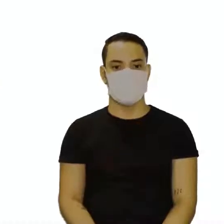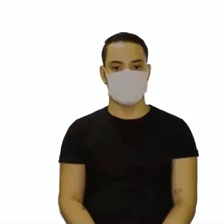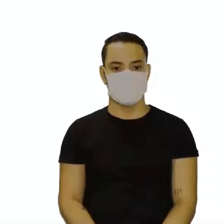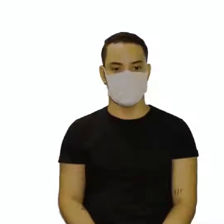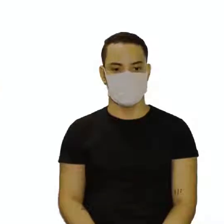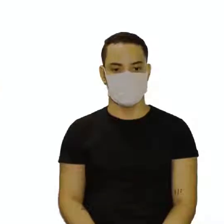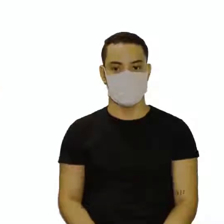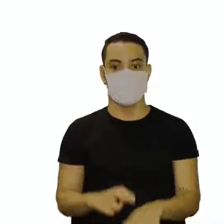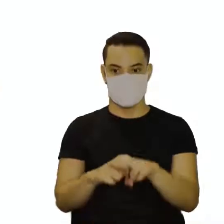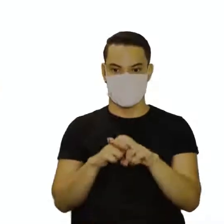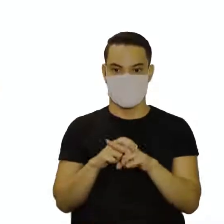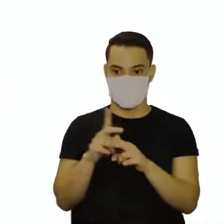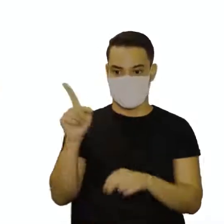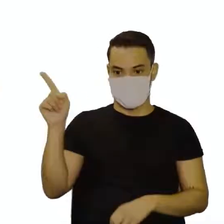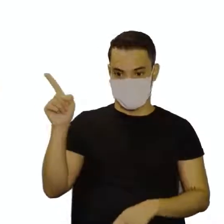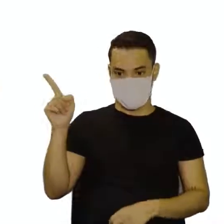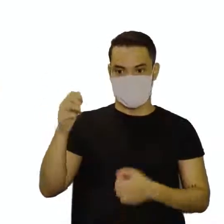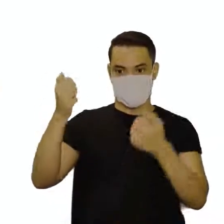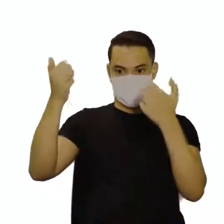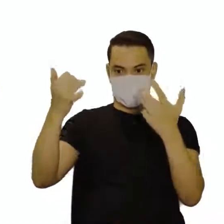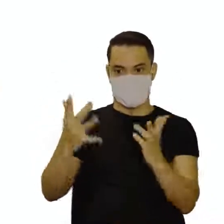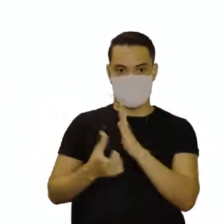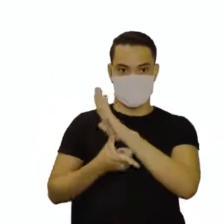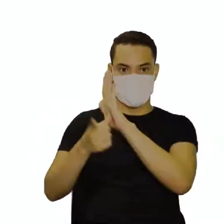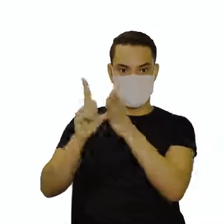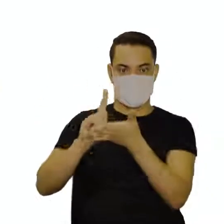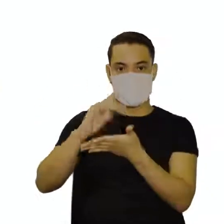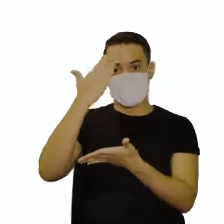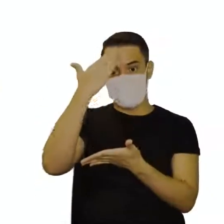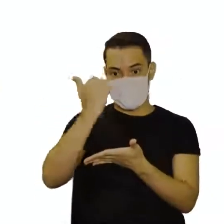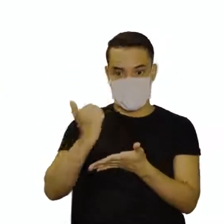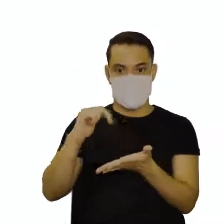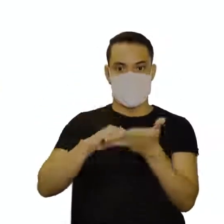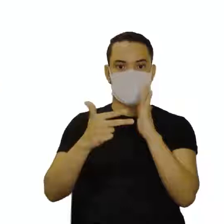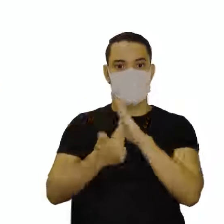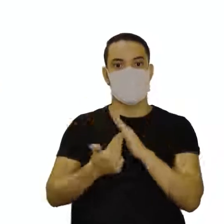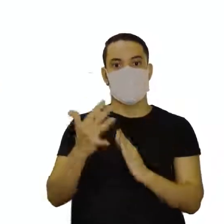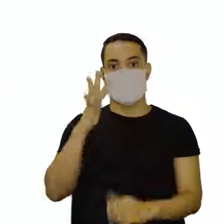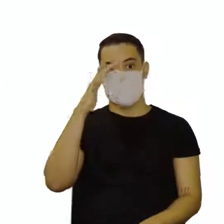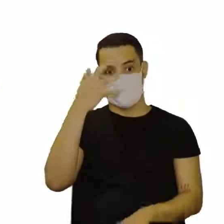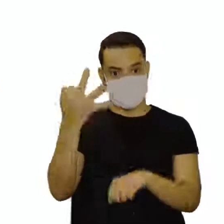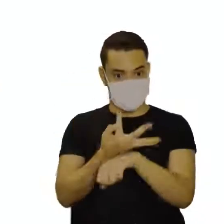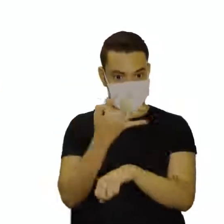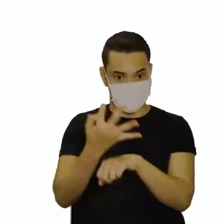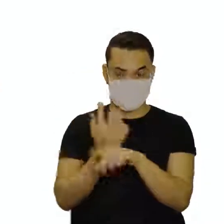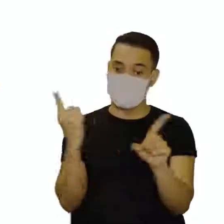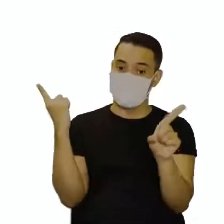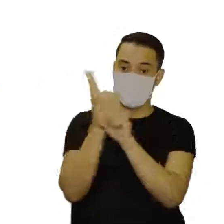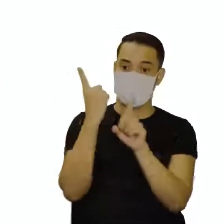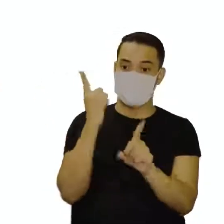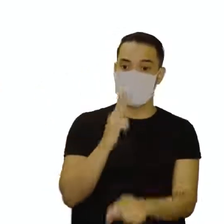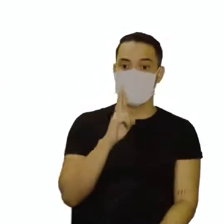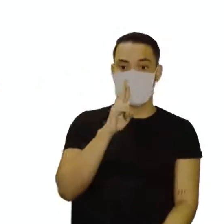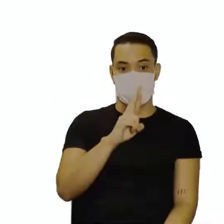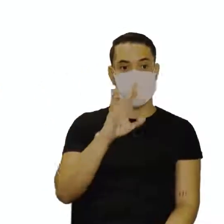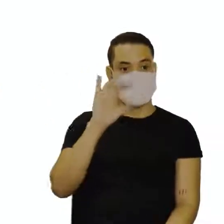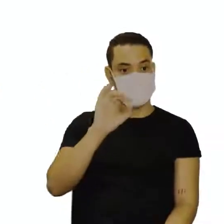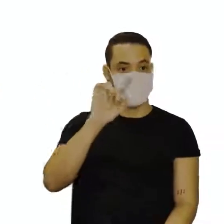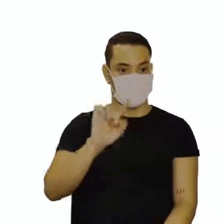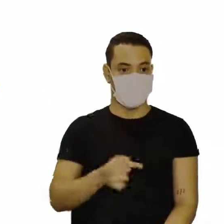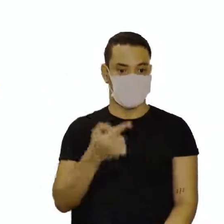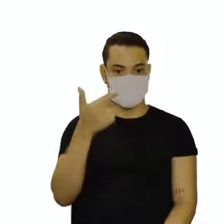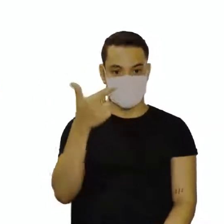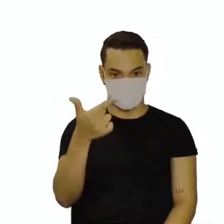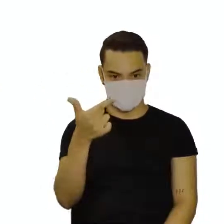Cobrindo aqui, como eu falei para vocês, e já sabendo que divide a tensão pela resistência. Achou o resultado?